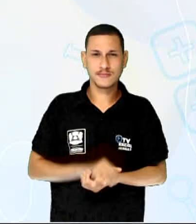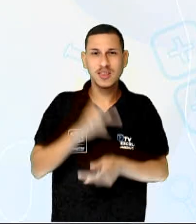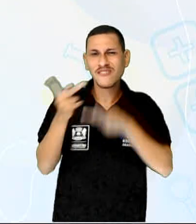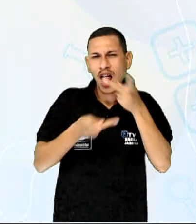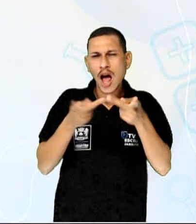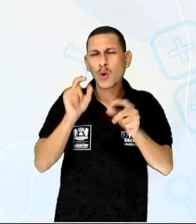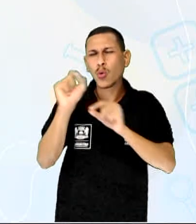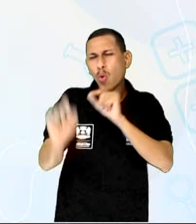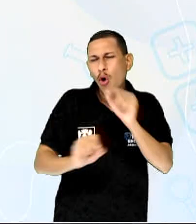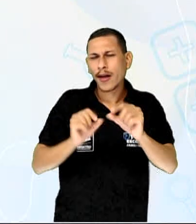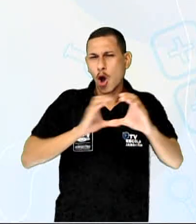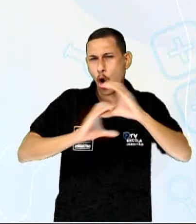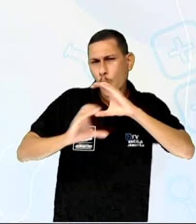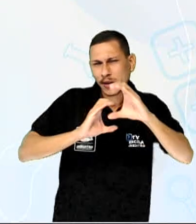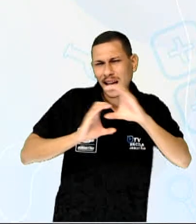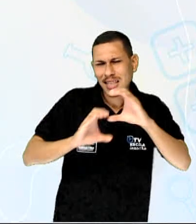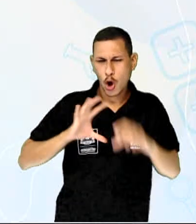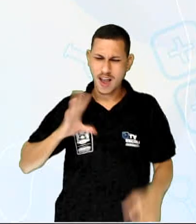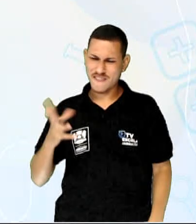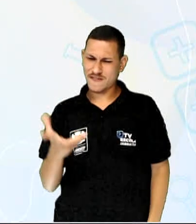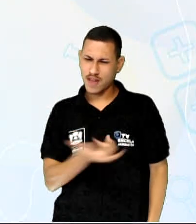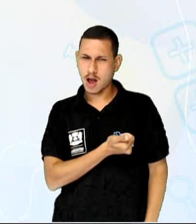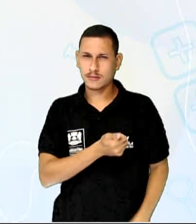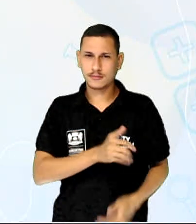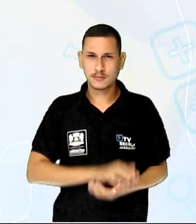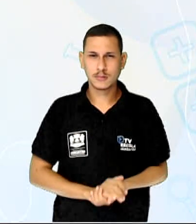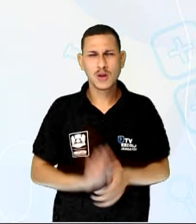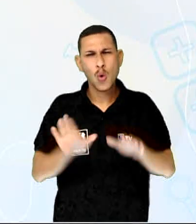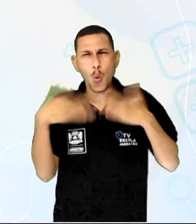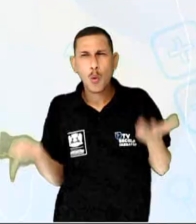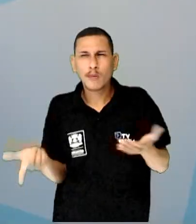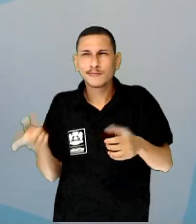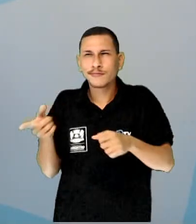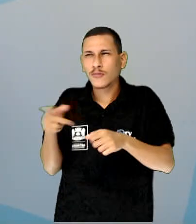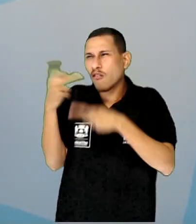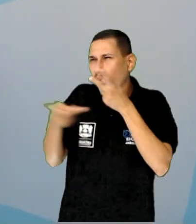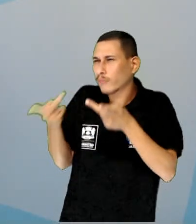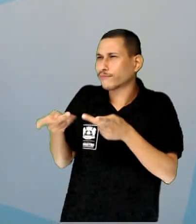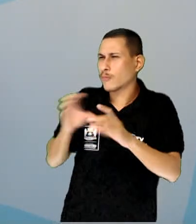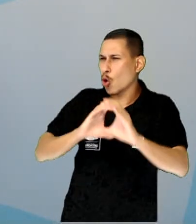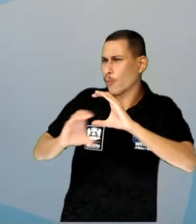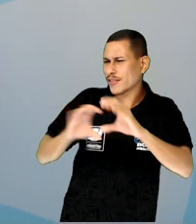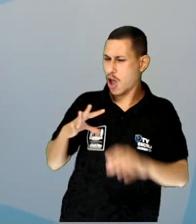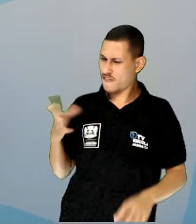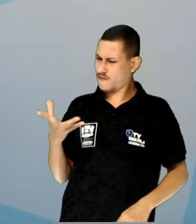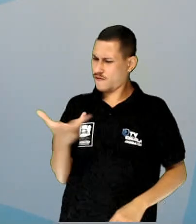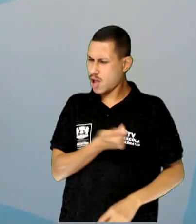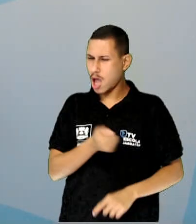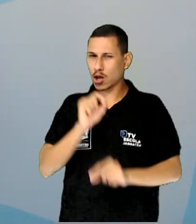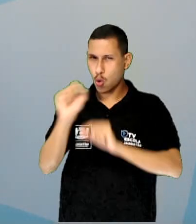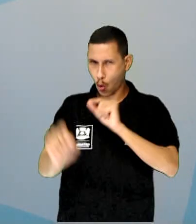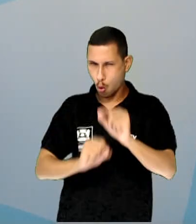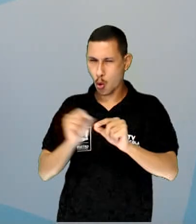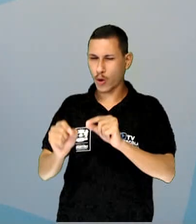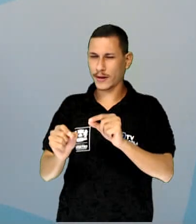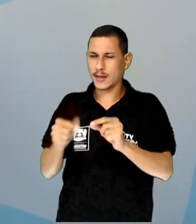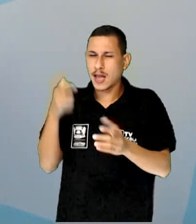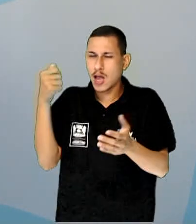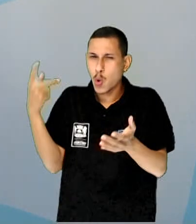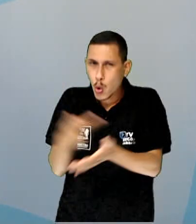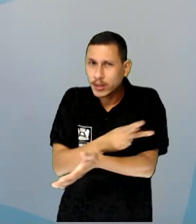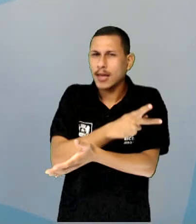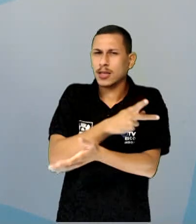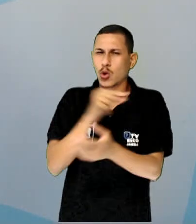seria uma comunicação eficaz. Nós, quando falamos em comunicação eficaz, estamos falando daquela que atinge com efetividade o